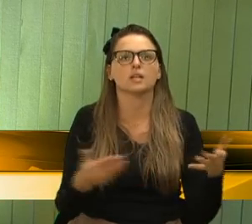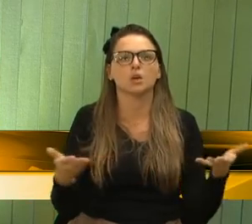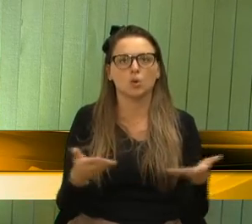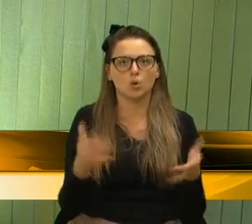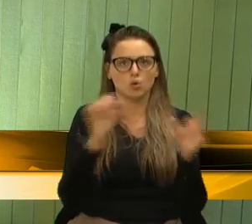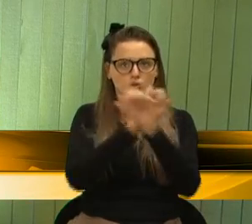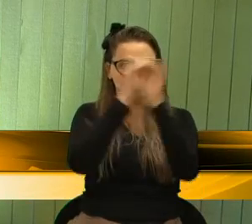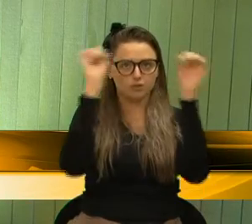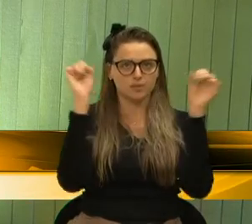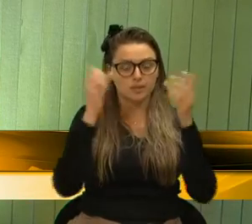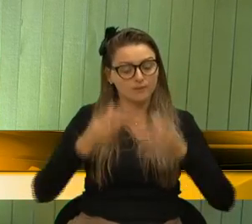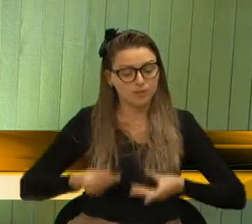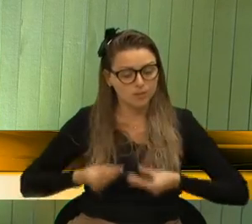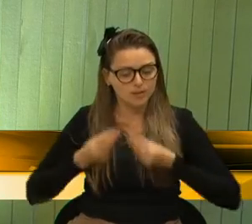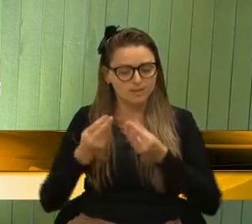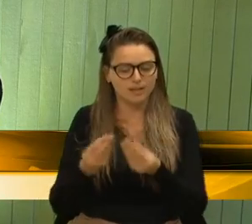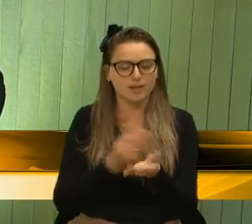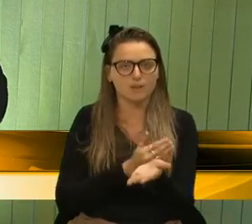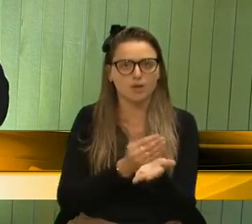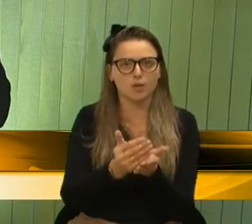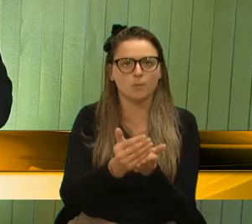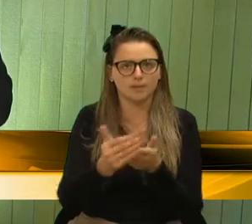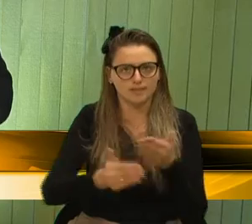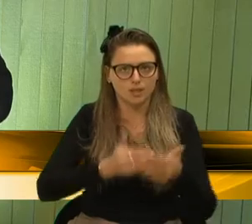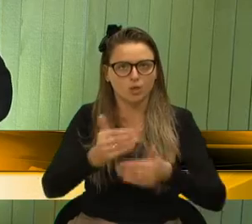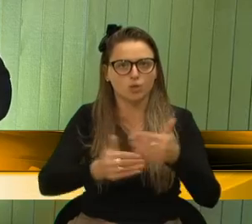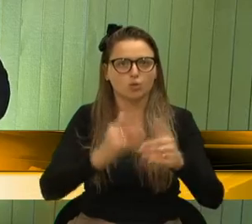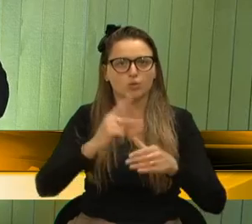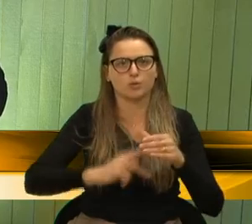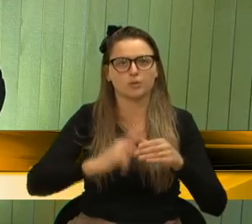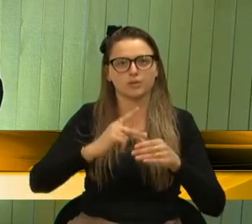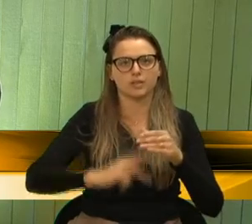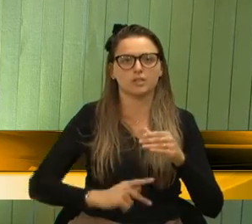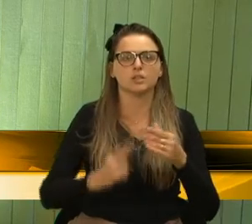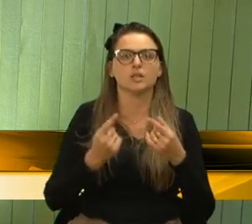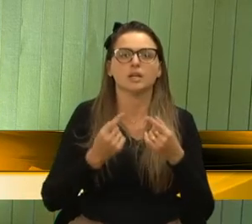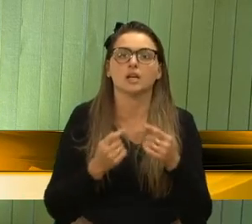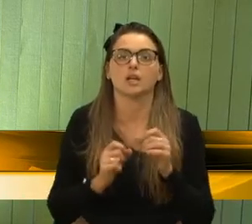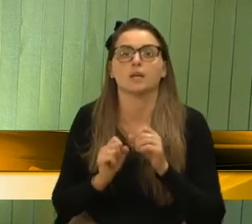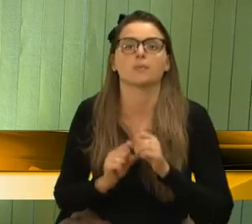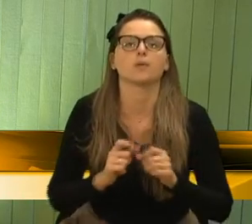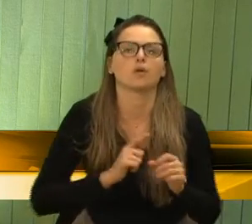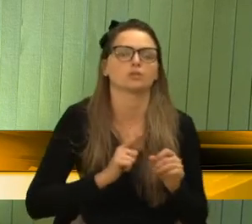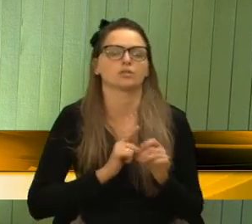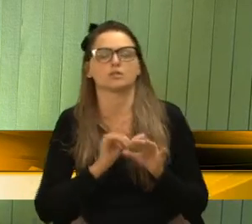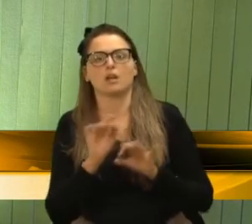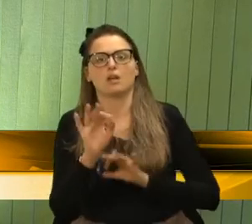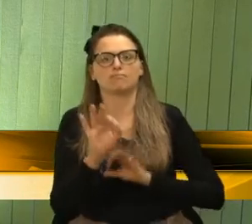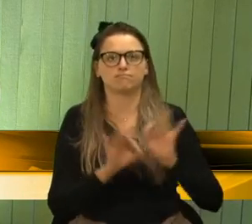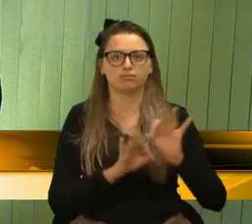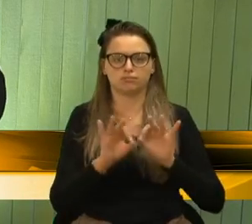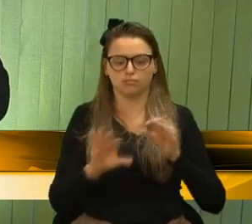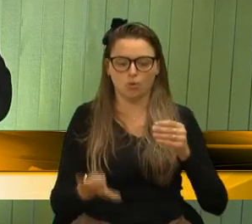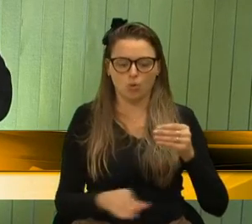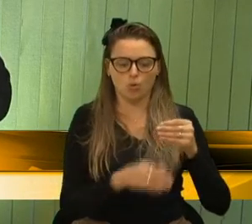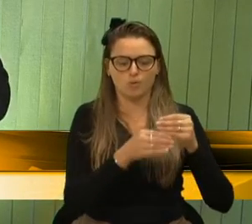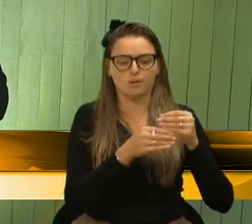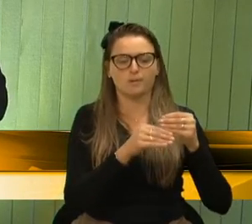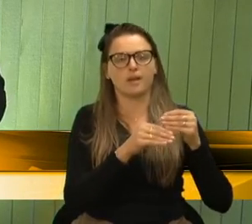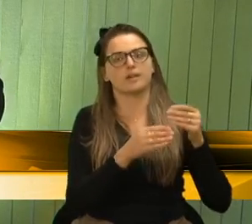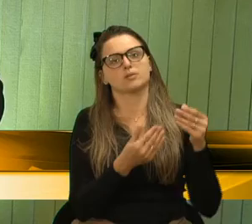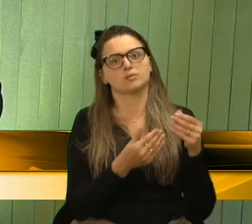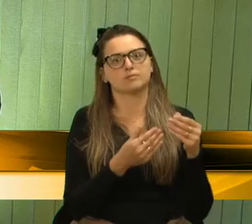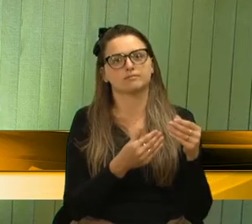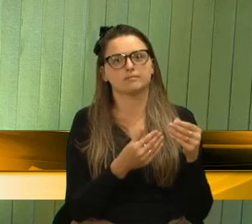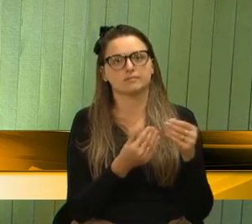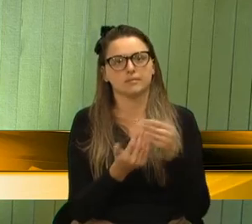vereador Rafael, e com certeza poderá ser, né, ajustado. As contribuições são